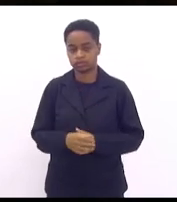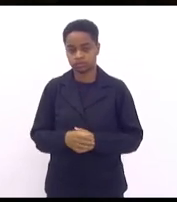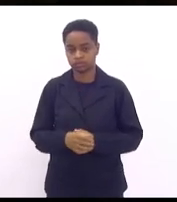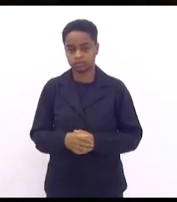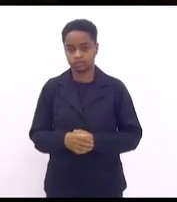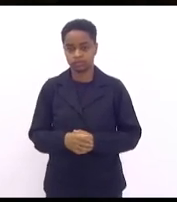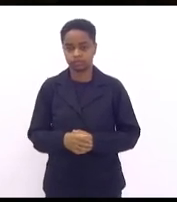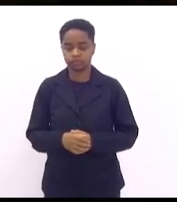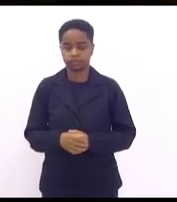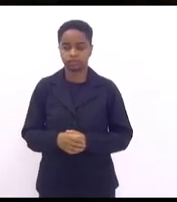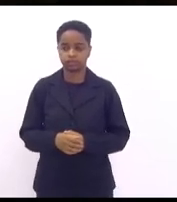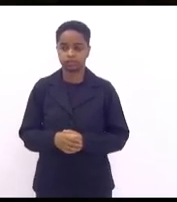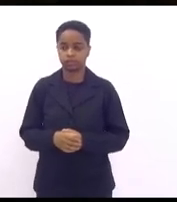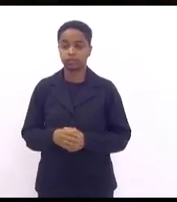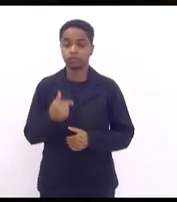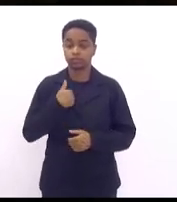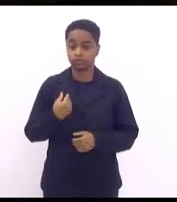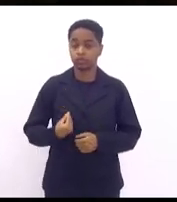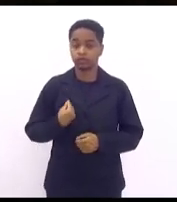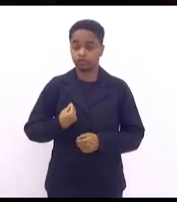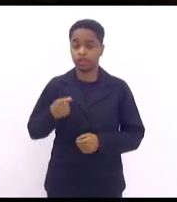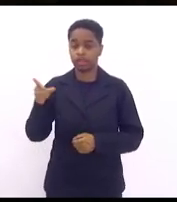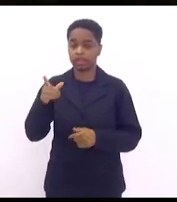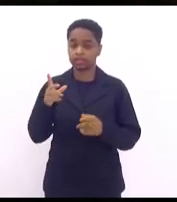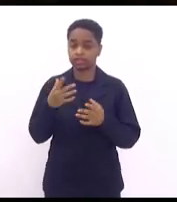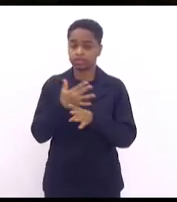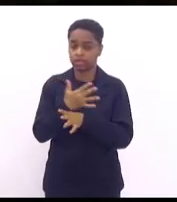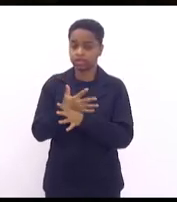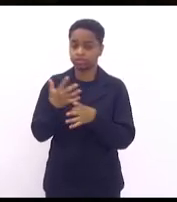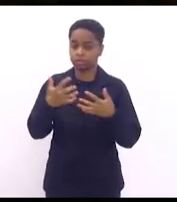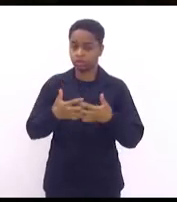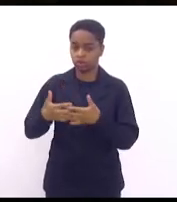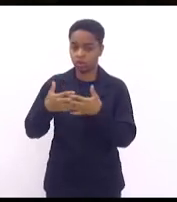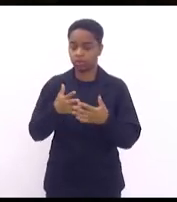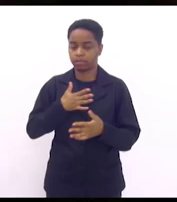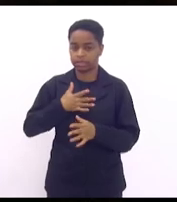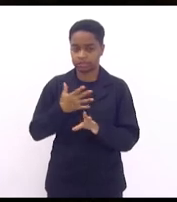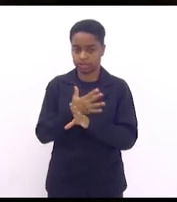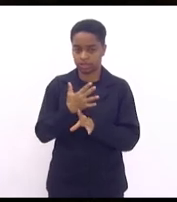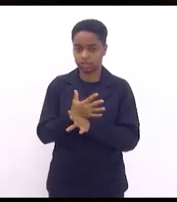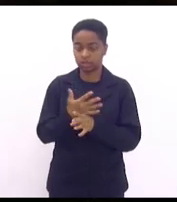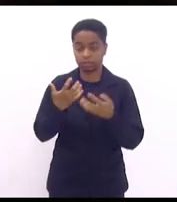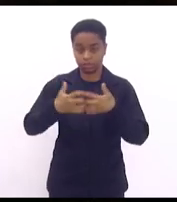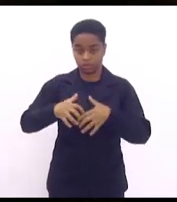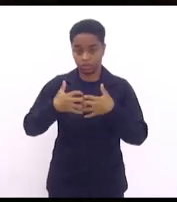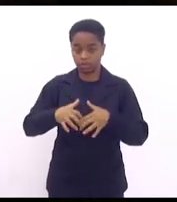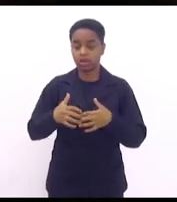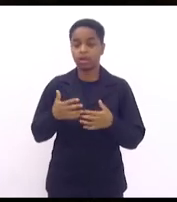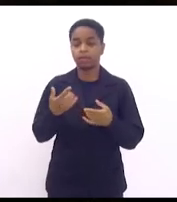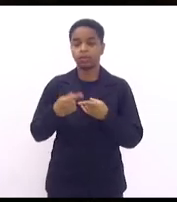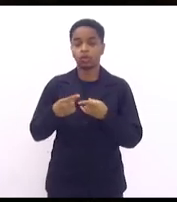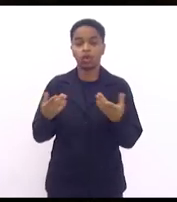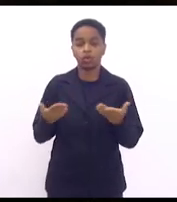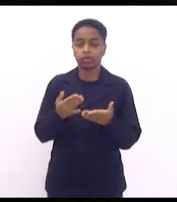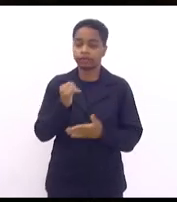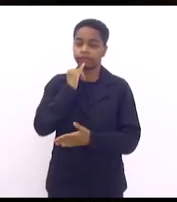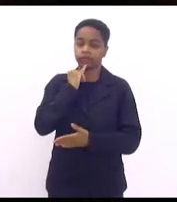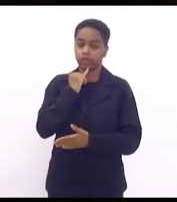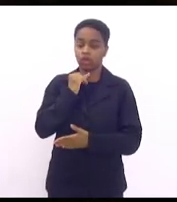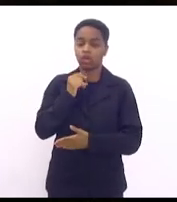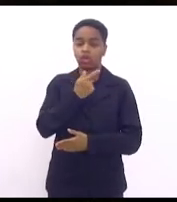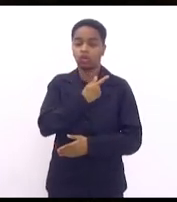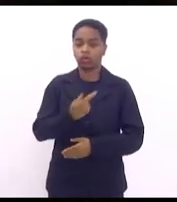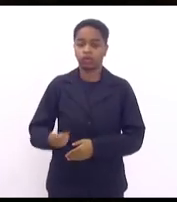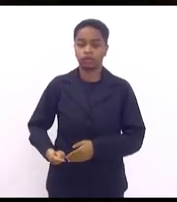nas cidades. Eu estou vivendo isso em Petrópolis, na minha cidade, tanto que hoje, infelizmente, o governador está lá, de novo, fazendo um